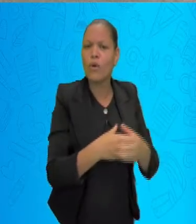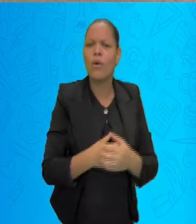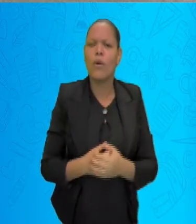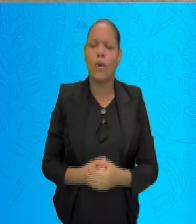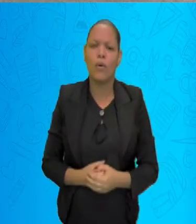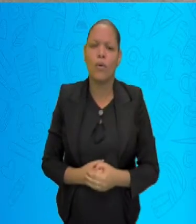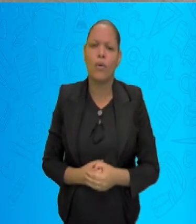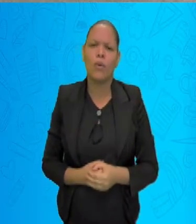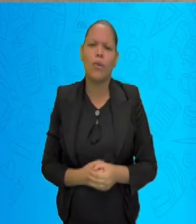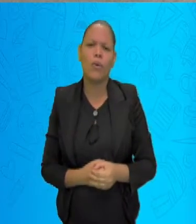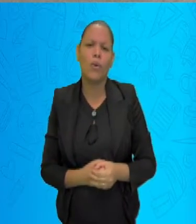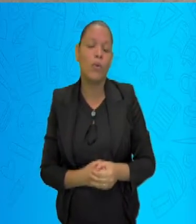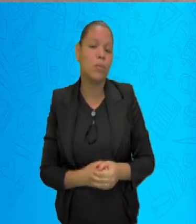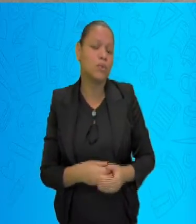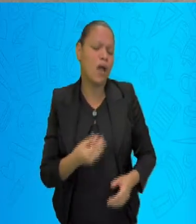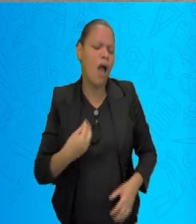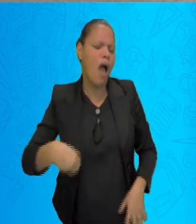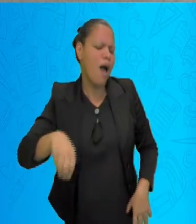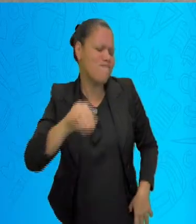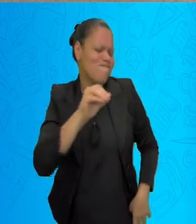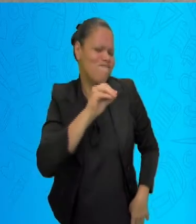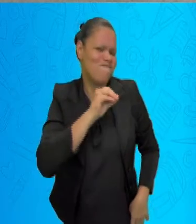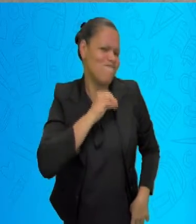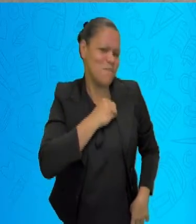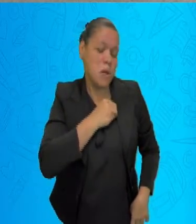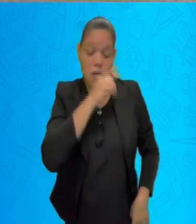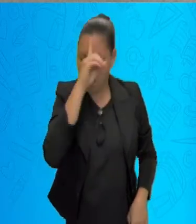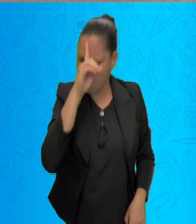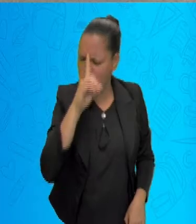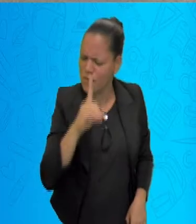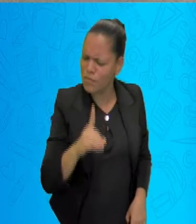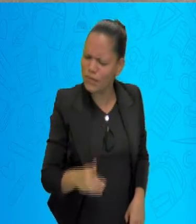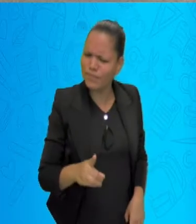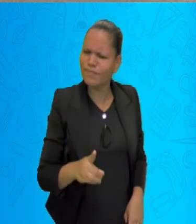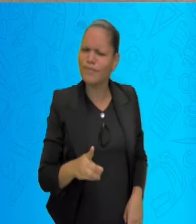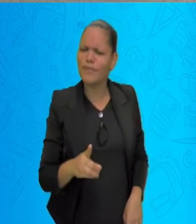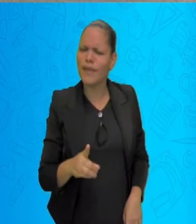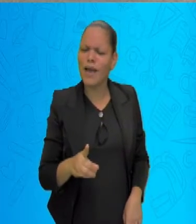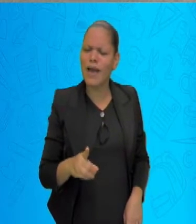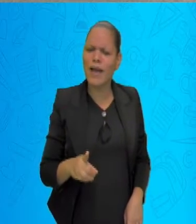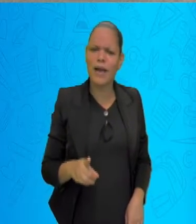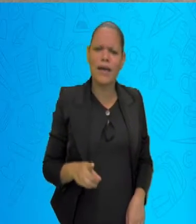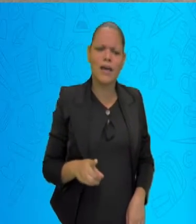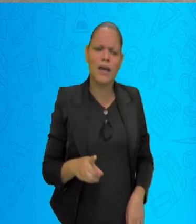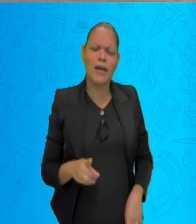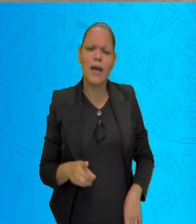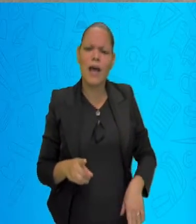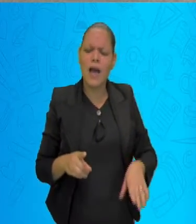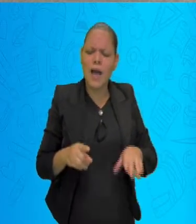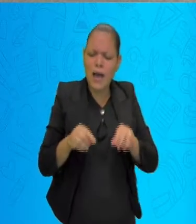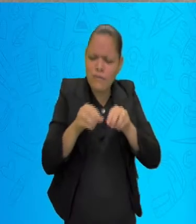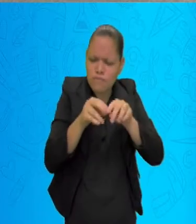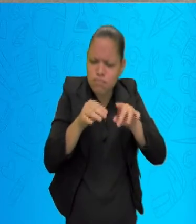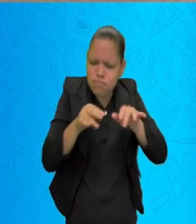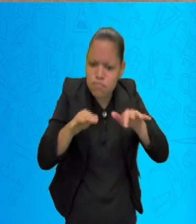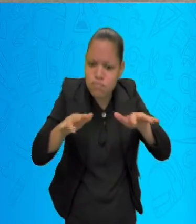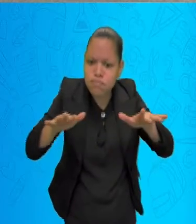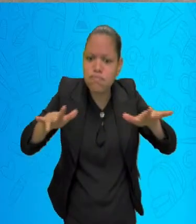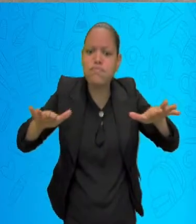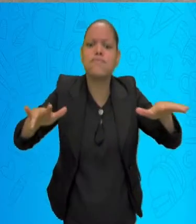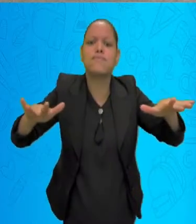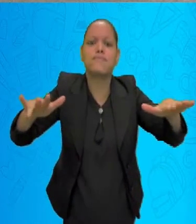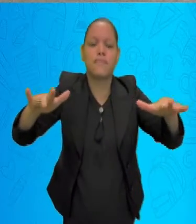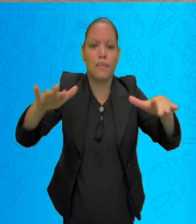maior território colonial. Então, ela tinha domínio sobre o maior território colonial. No continente americano,